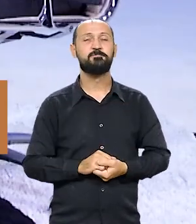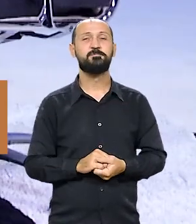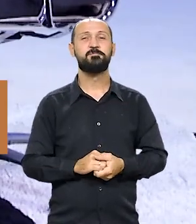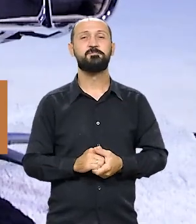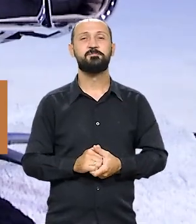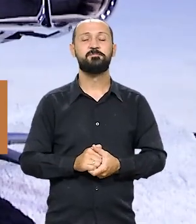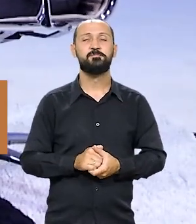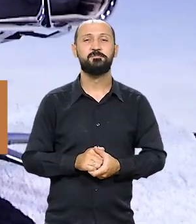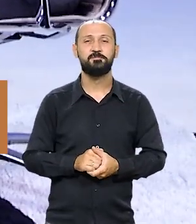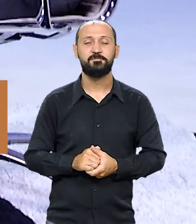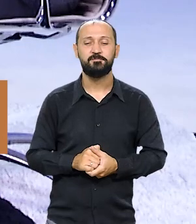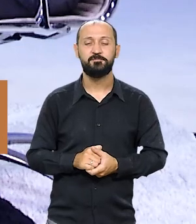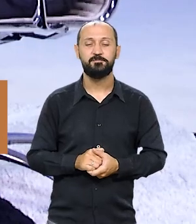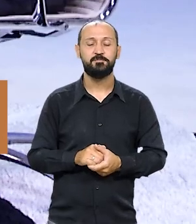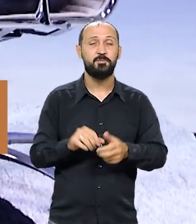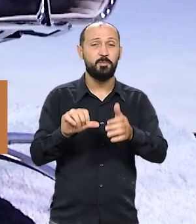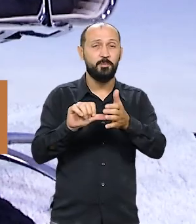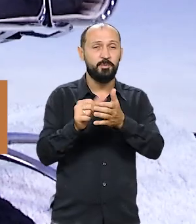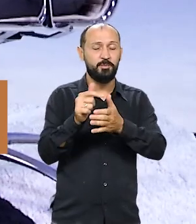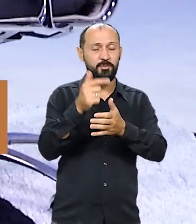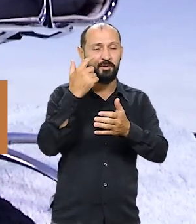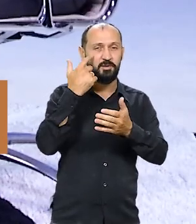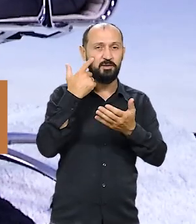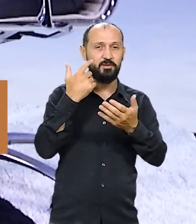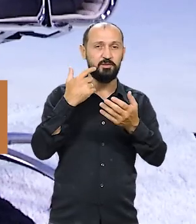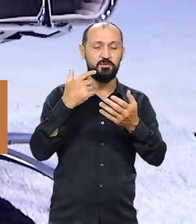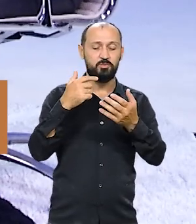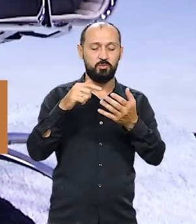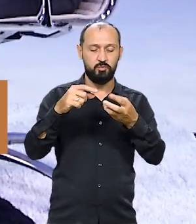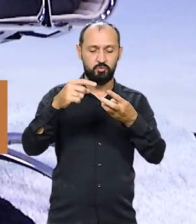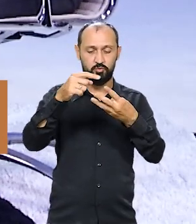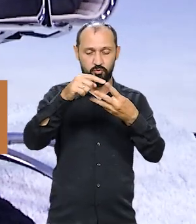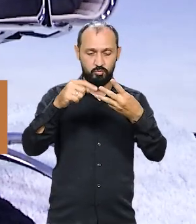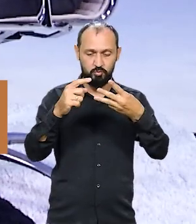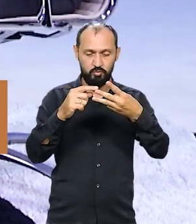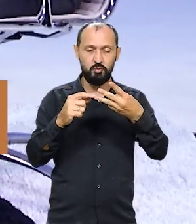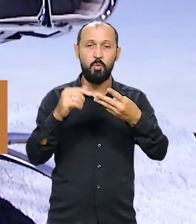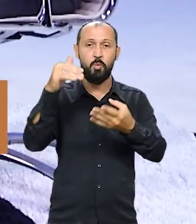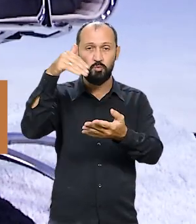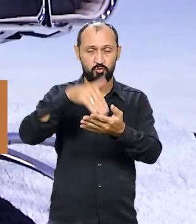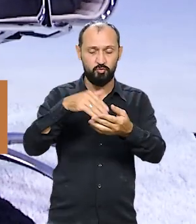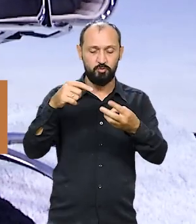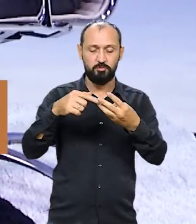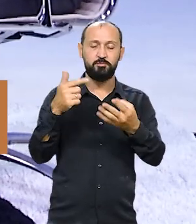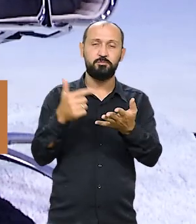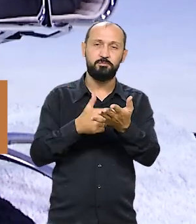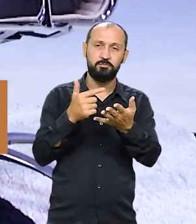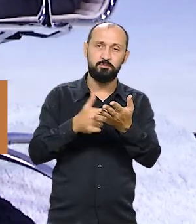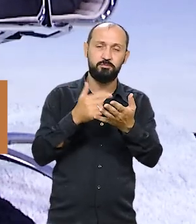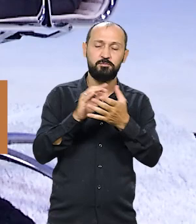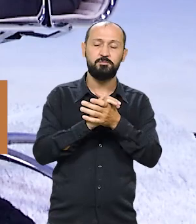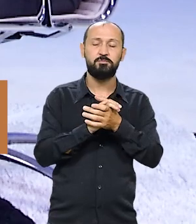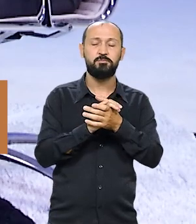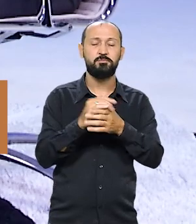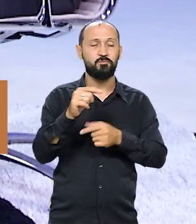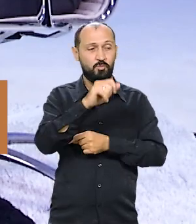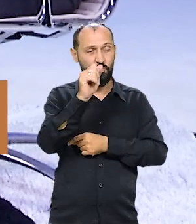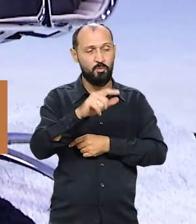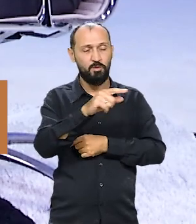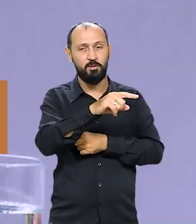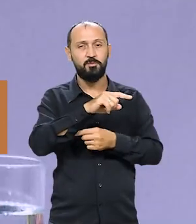3. No começo eu já quero dizer o seguinte, essas 2 últimas obras, tanto